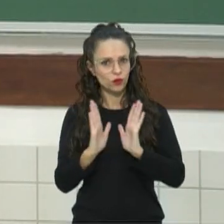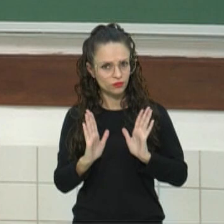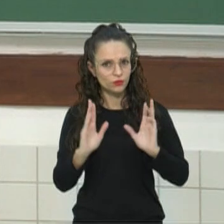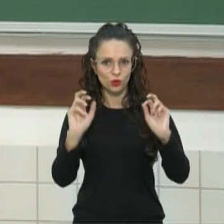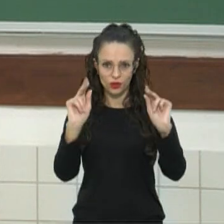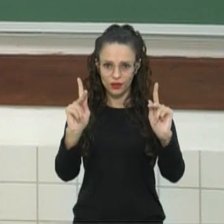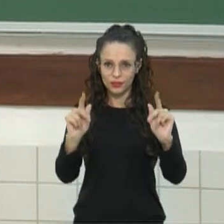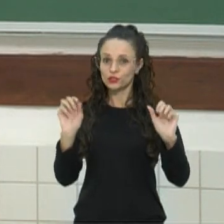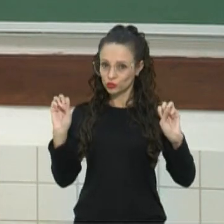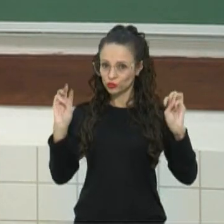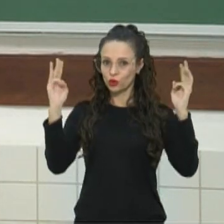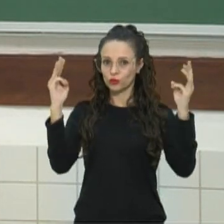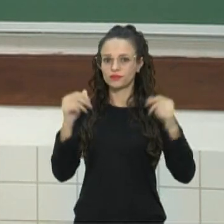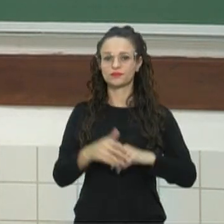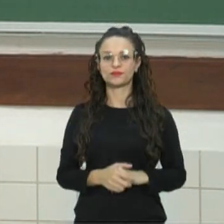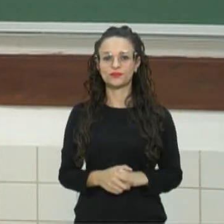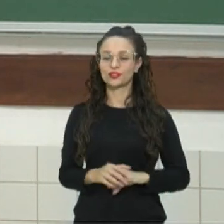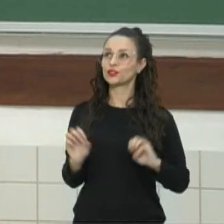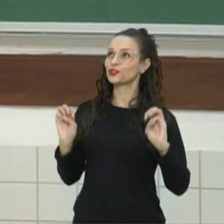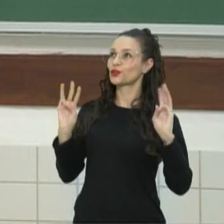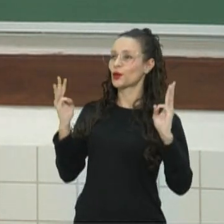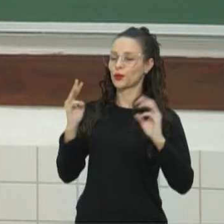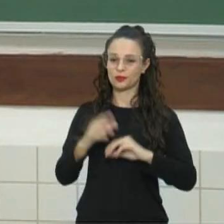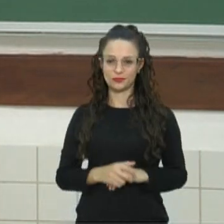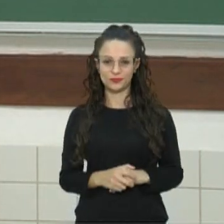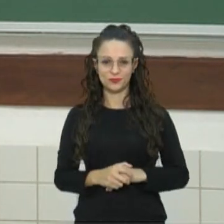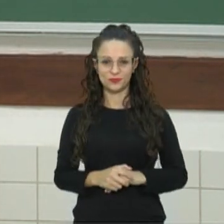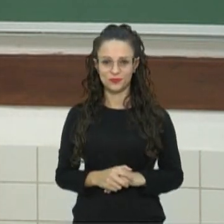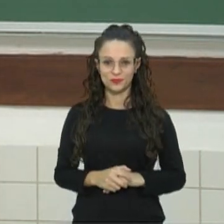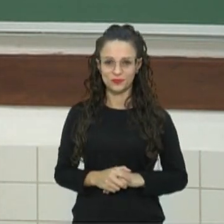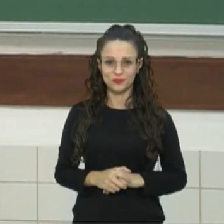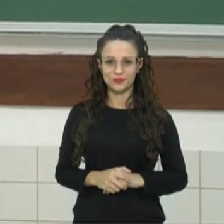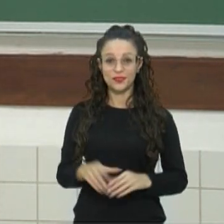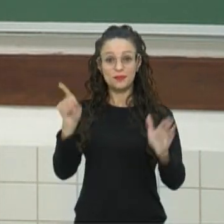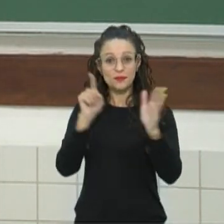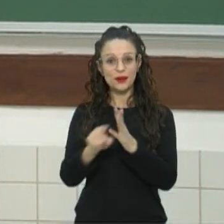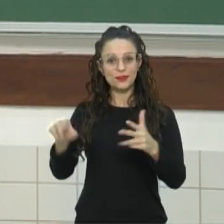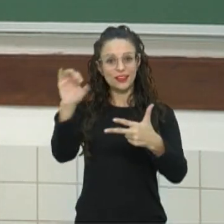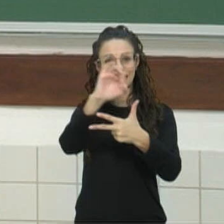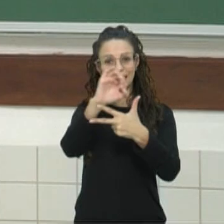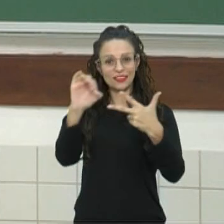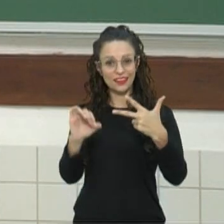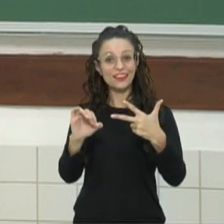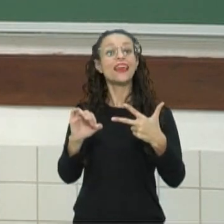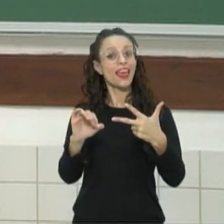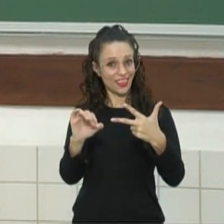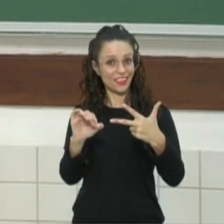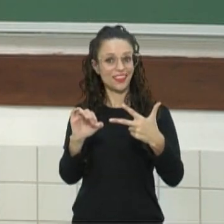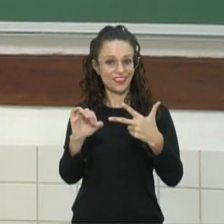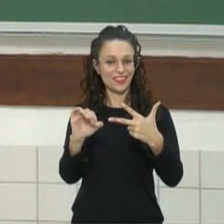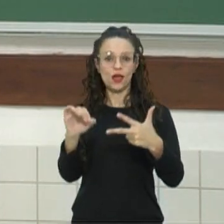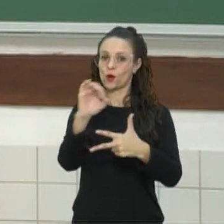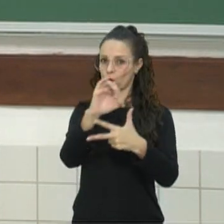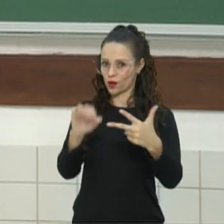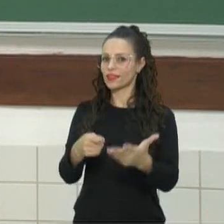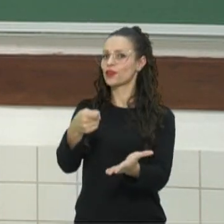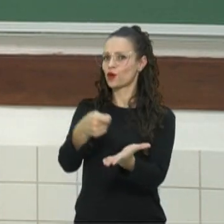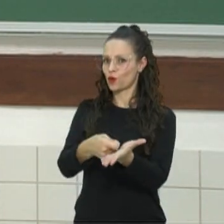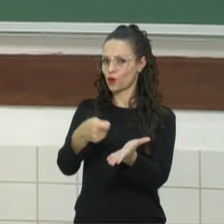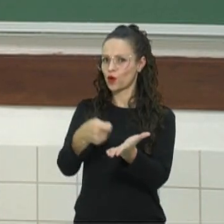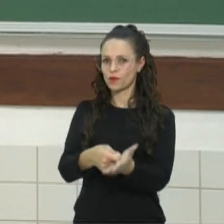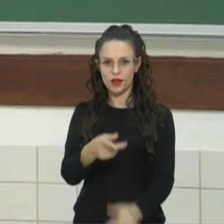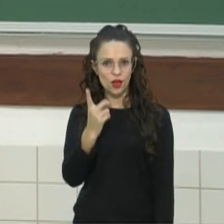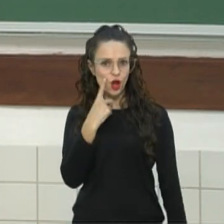Ok? Show de bola? Tchau. Questão do Enem, galera. É, o Enem cobra. Então,